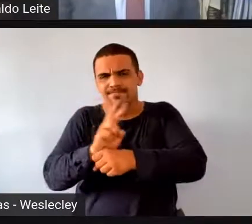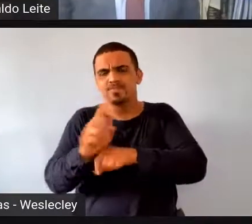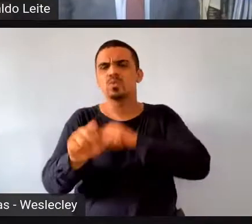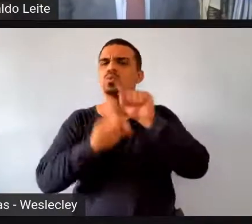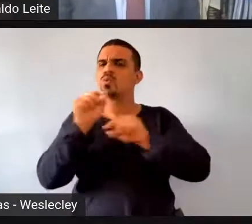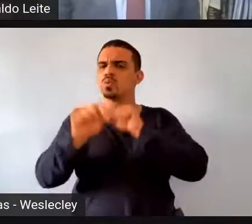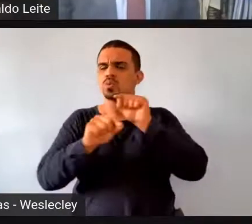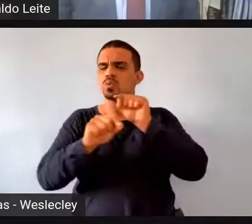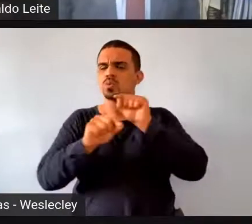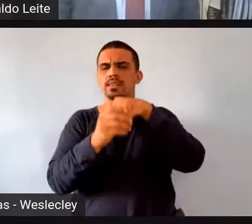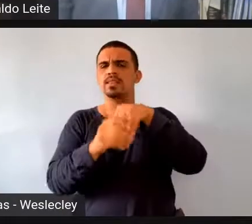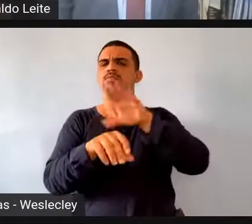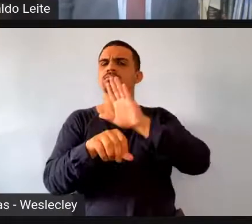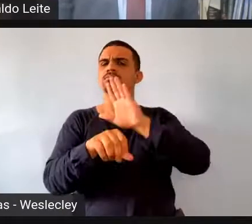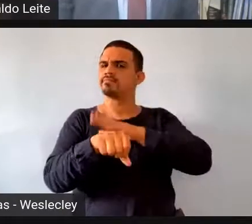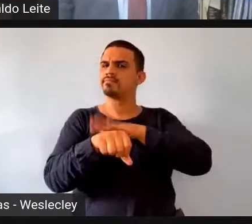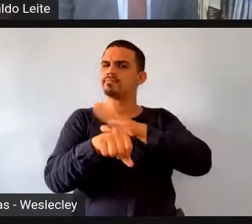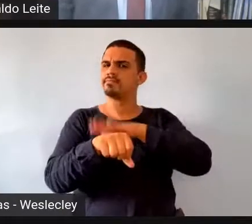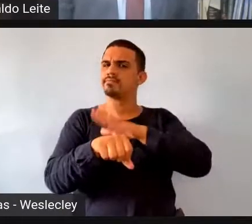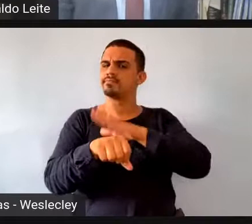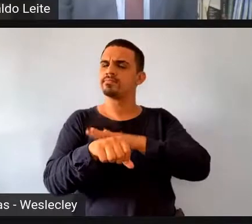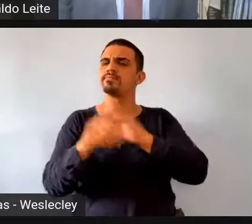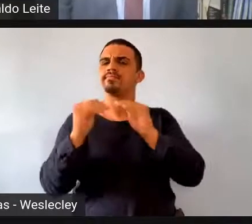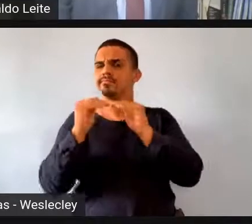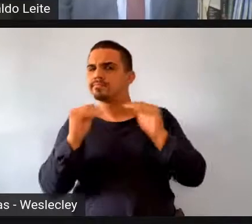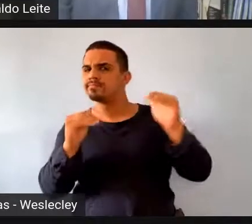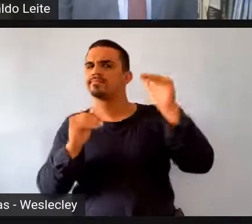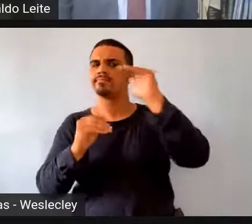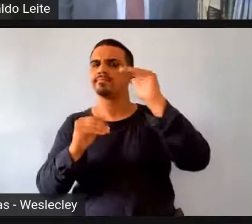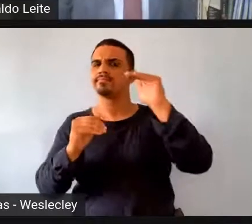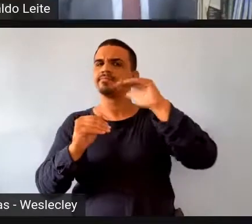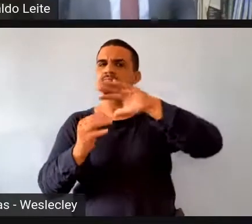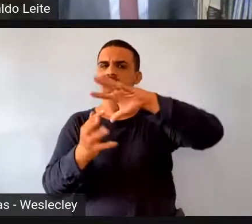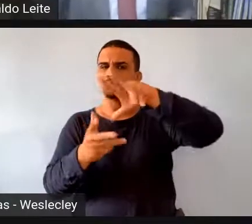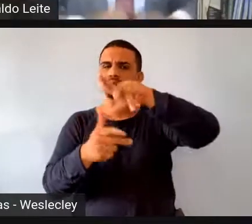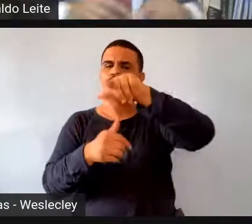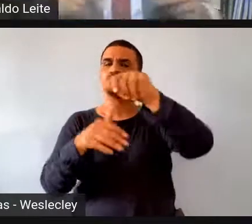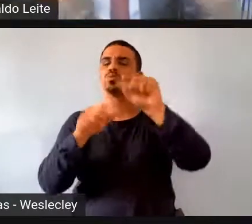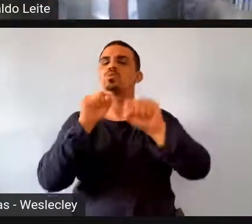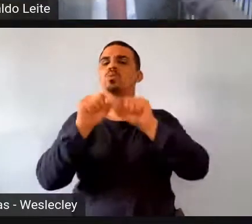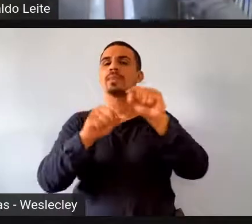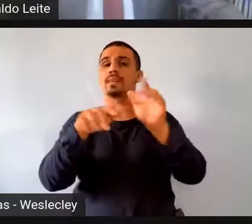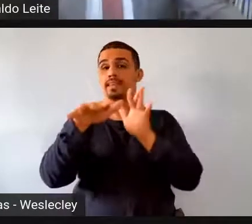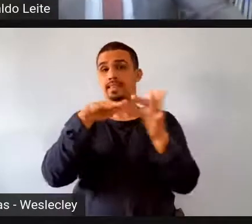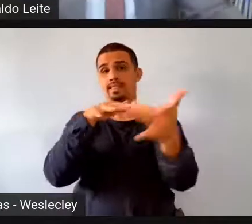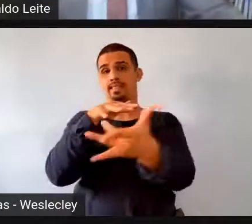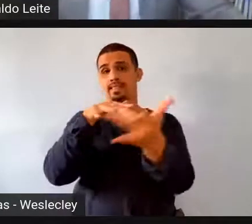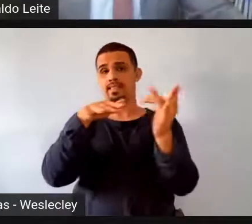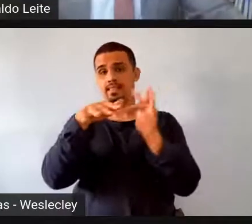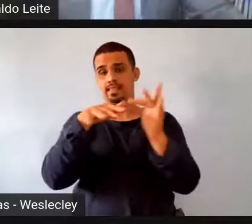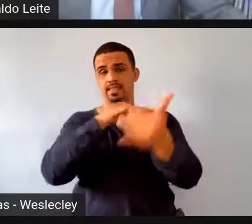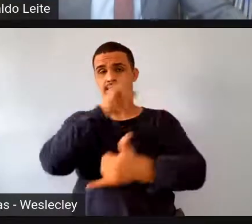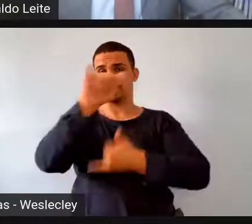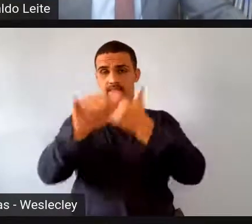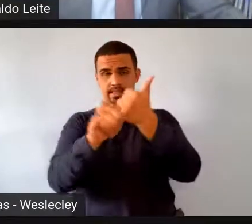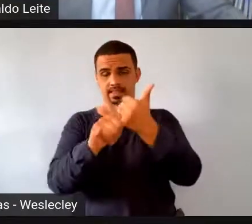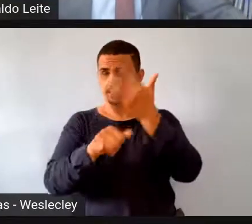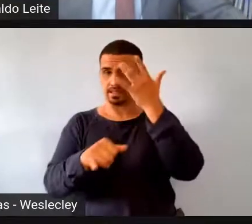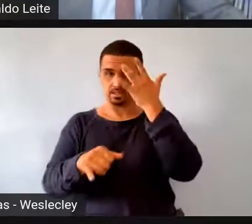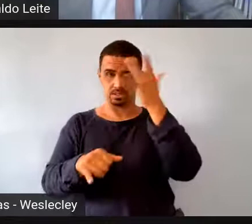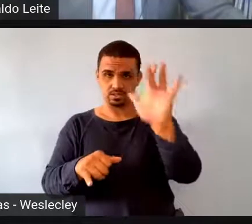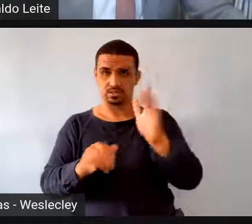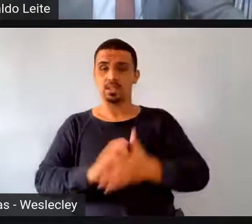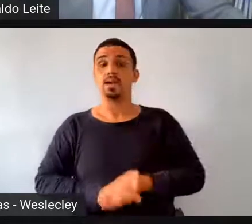fato, no submundo da internet, né? E um problema sério